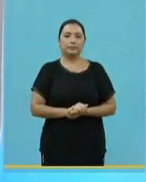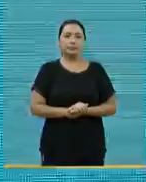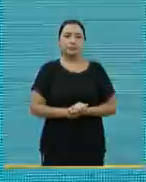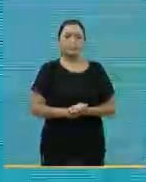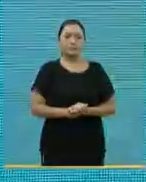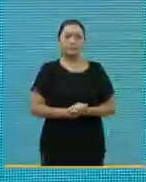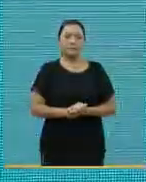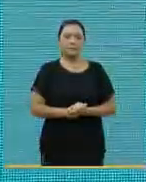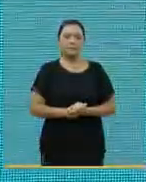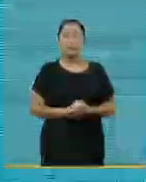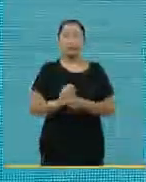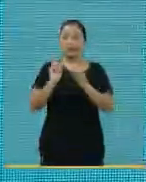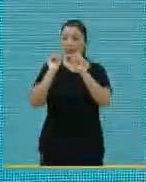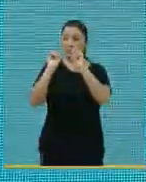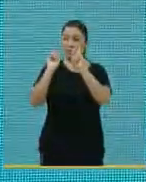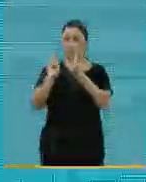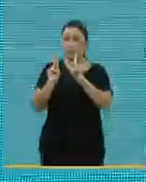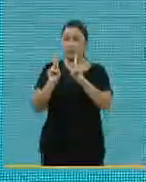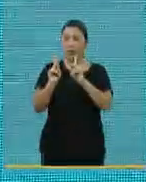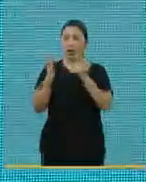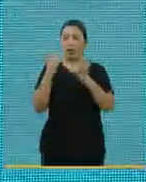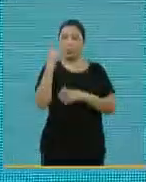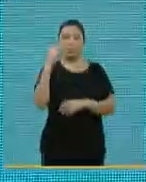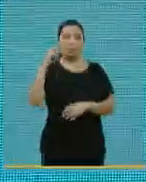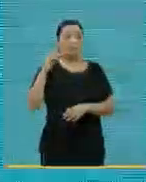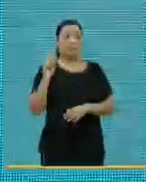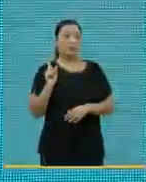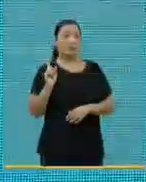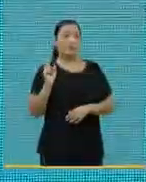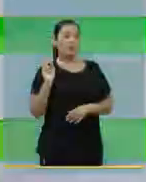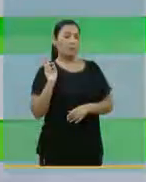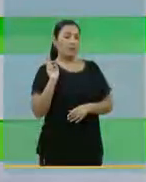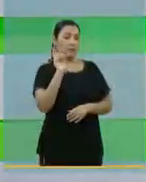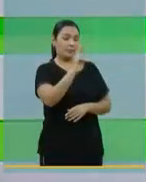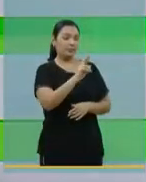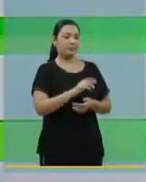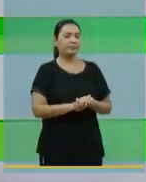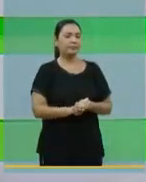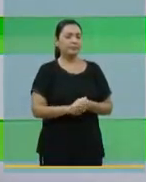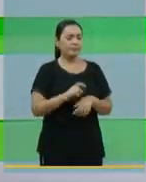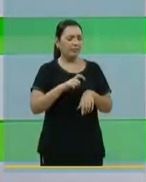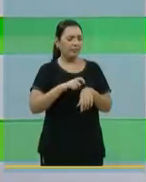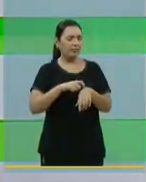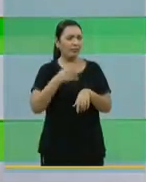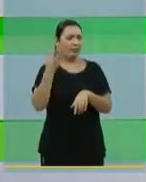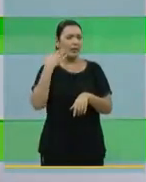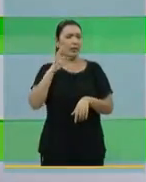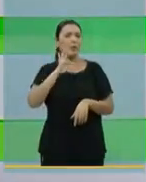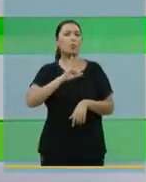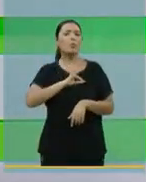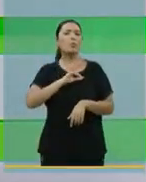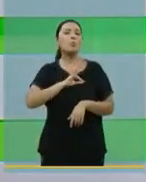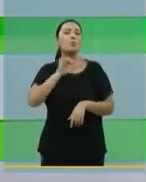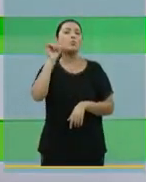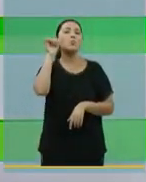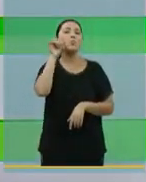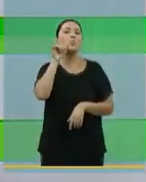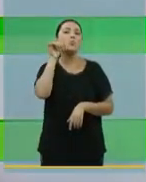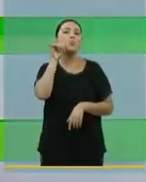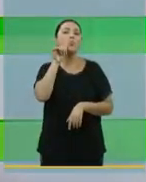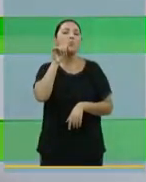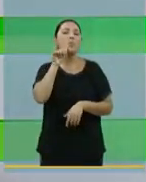o que a entidade tem um minuto para tréplica há pouco tempo uma policial militar mulher